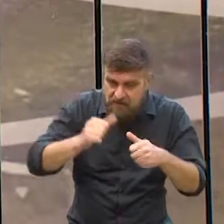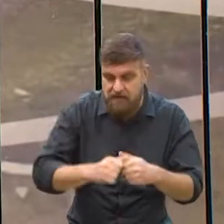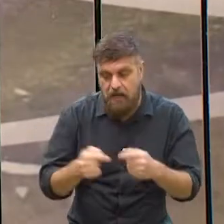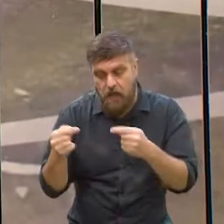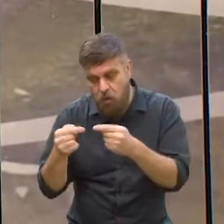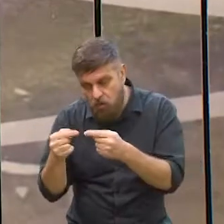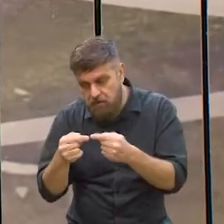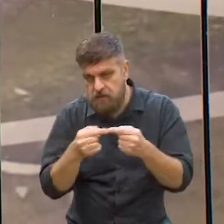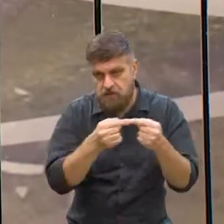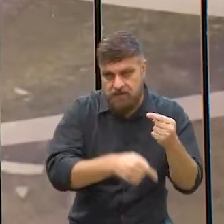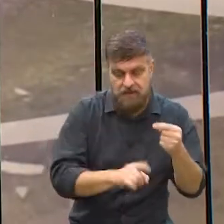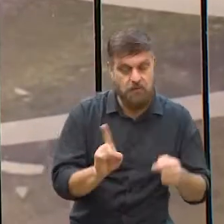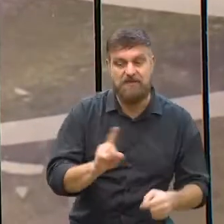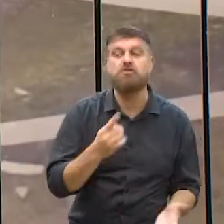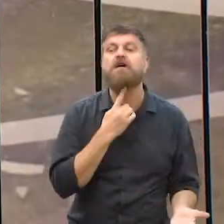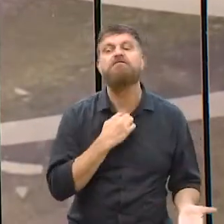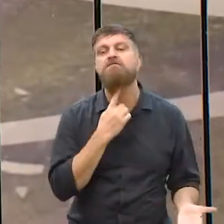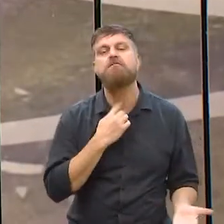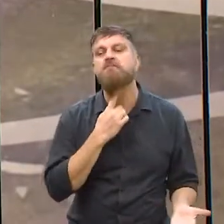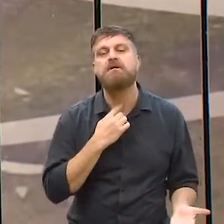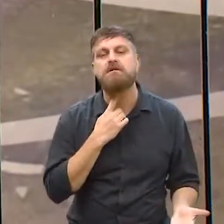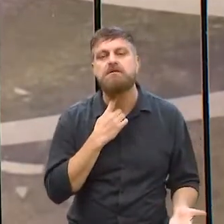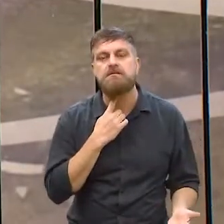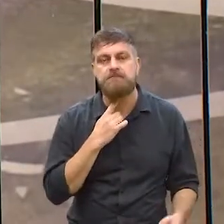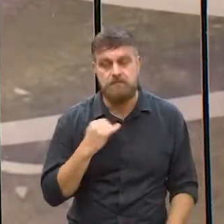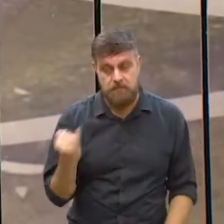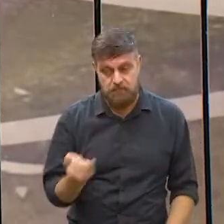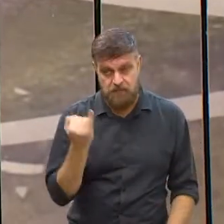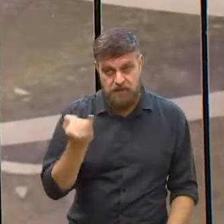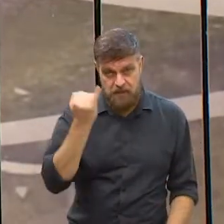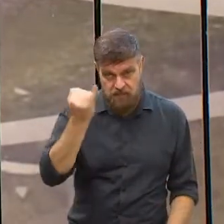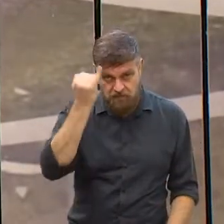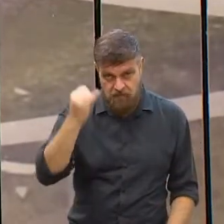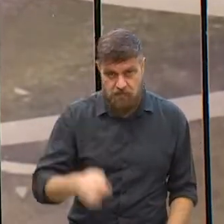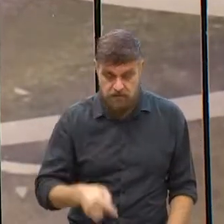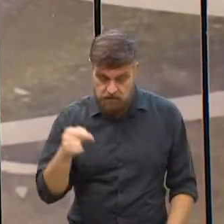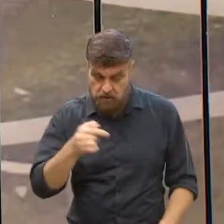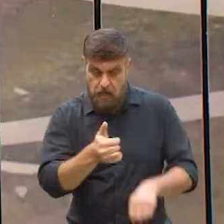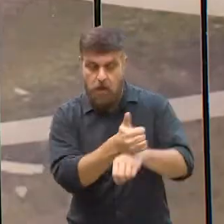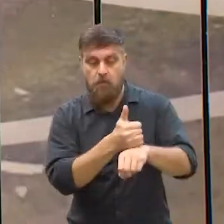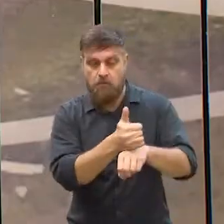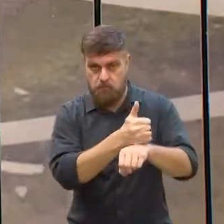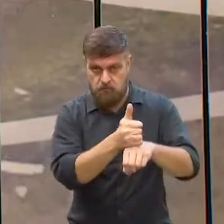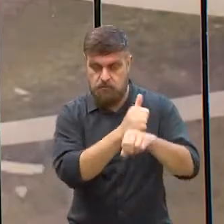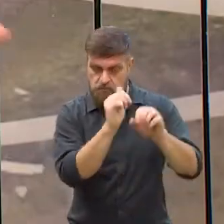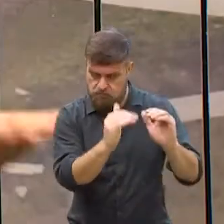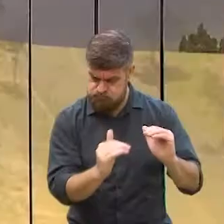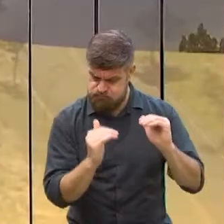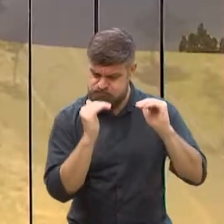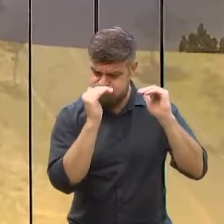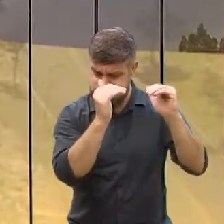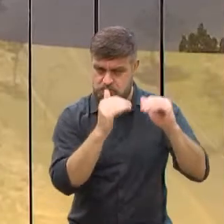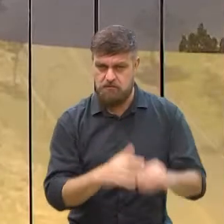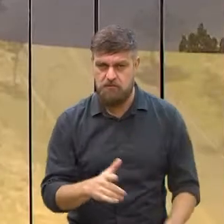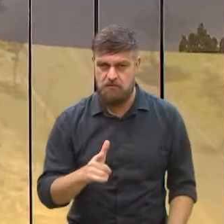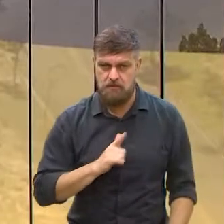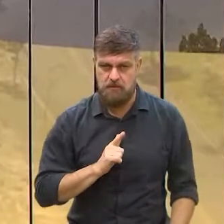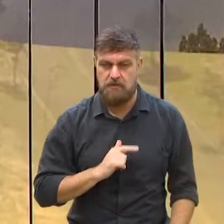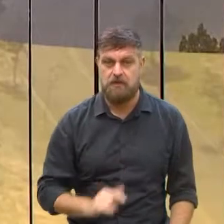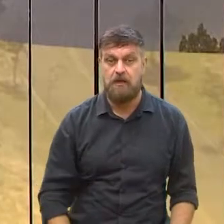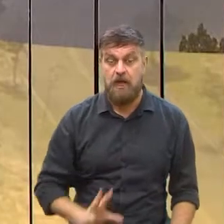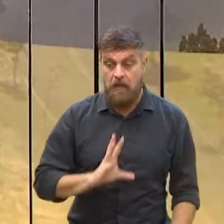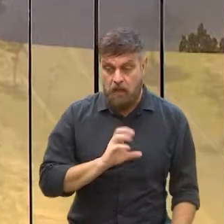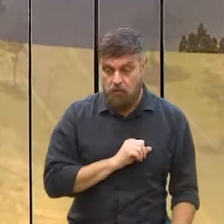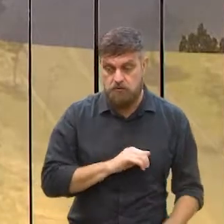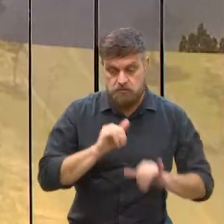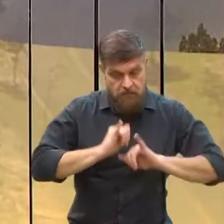é só uma questão de vontade, né? Por isso que é importante procurar um cirurgião sério, que seja ligado. Eu gosto de bater